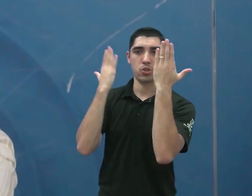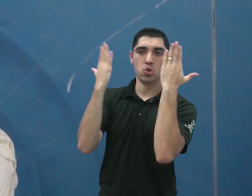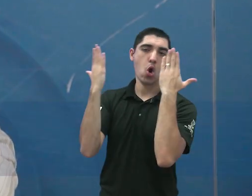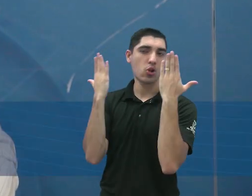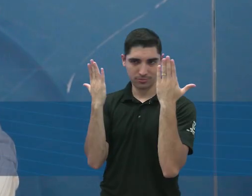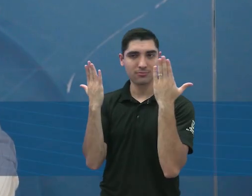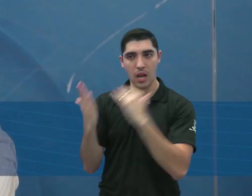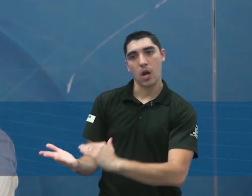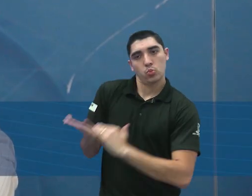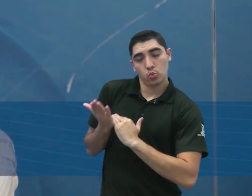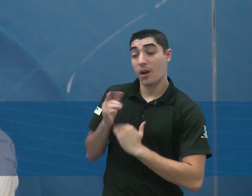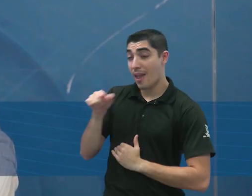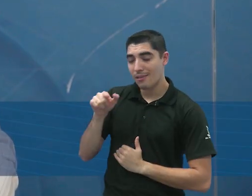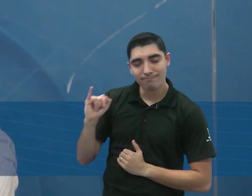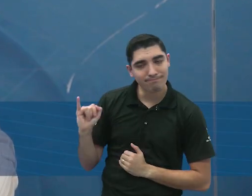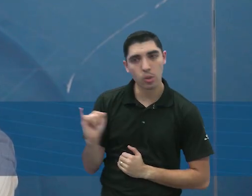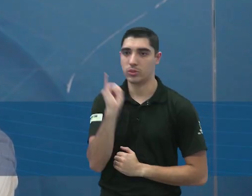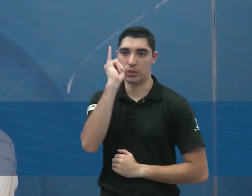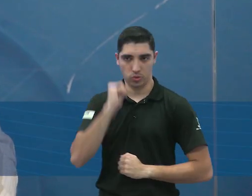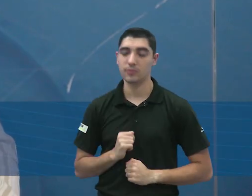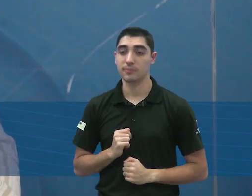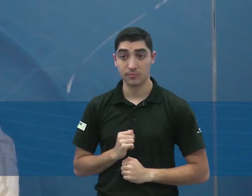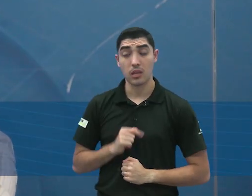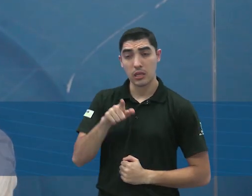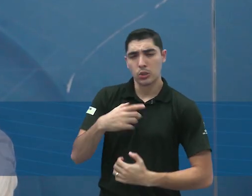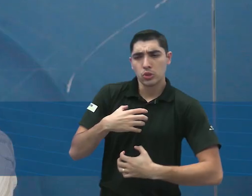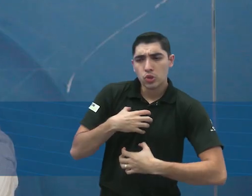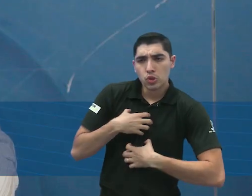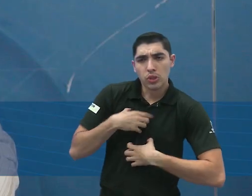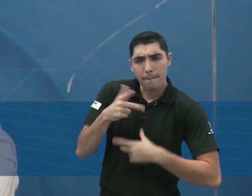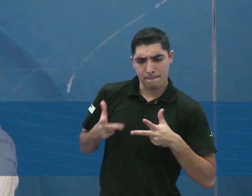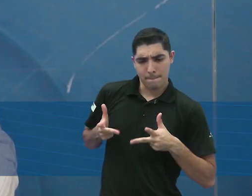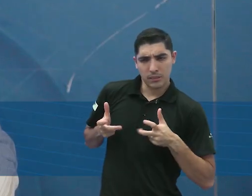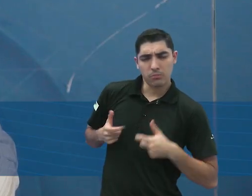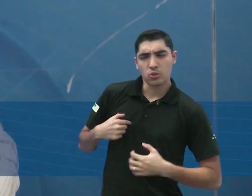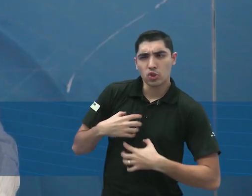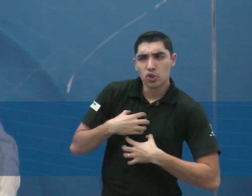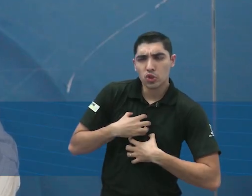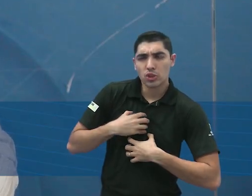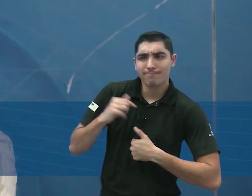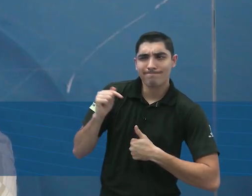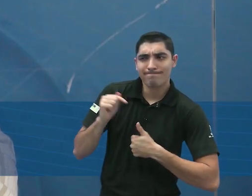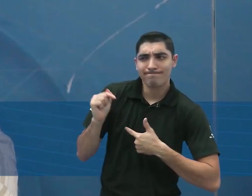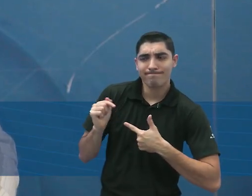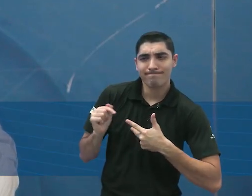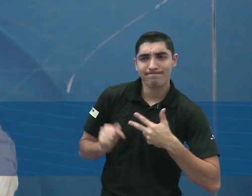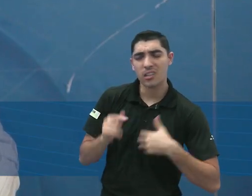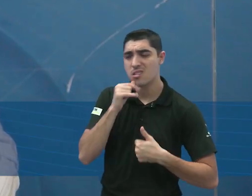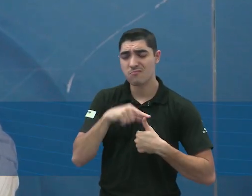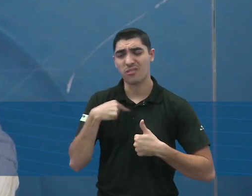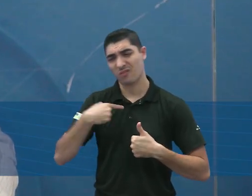os pontos mais importantes que precisam ser considerados, né? Nos primeiros sintomas, né, que essas pessoas venham sentir, às vezes ali uma tristeza ao